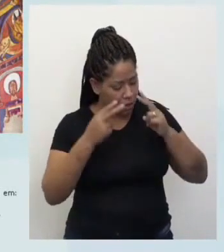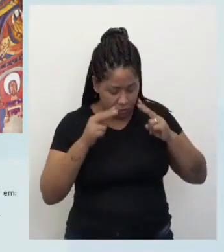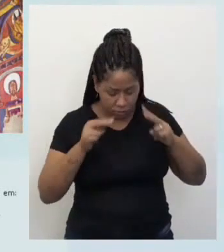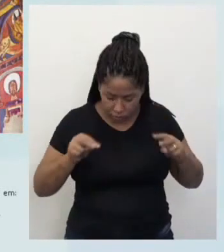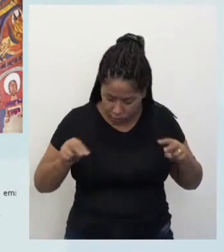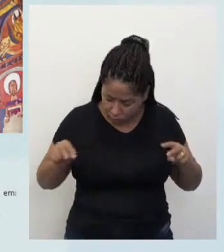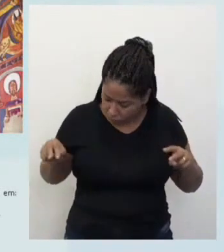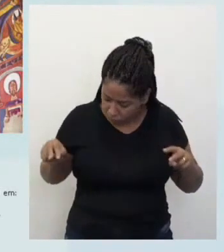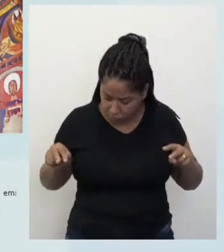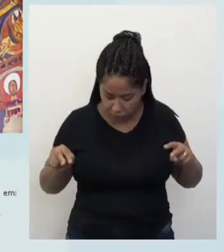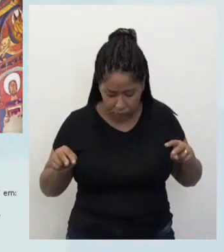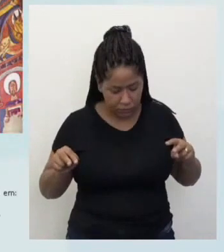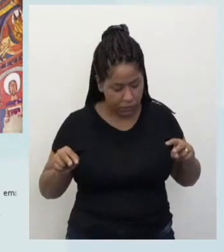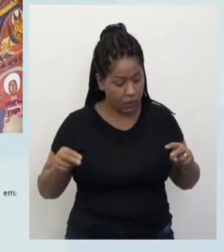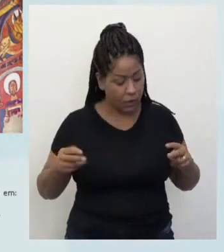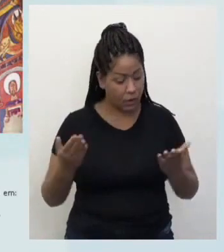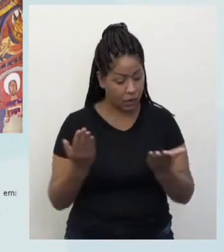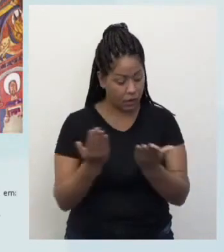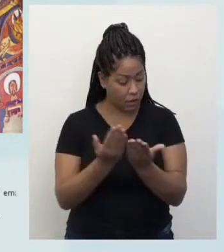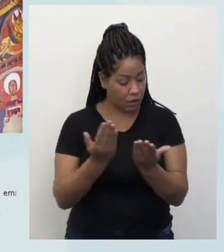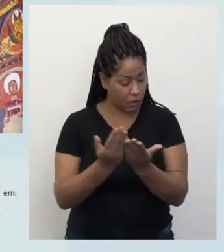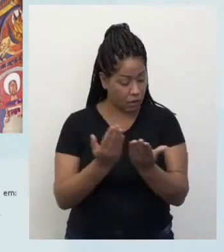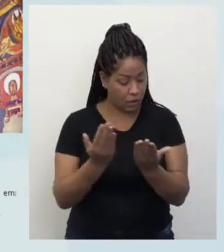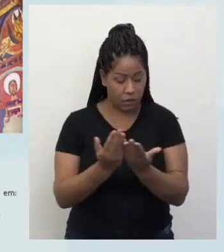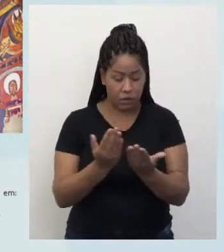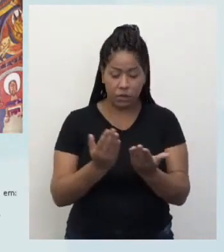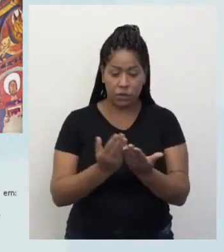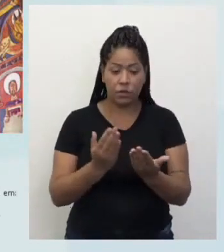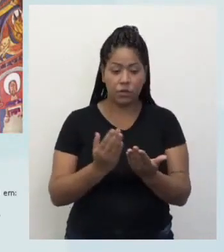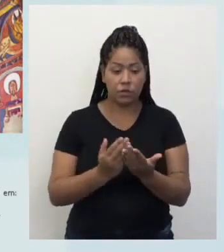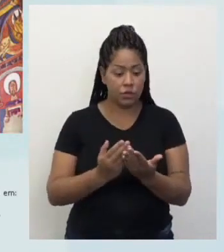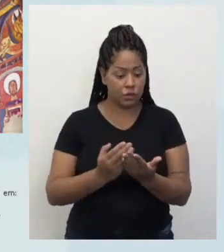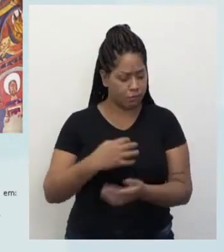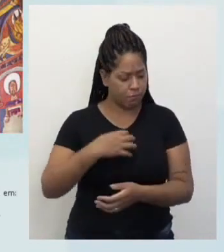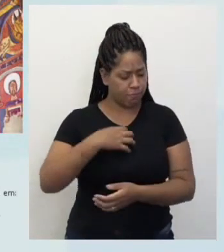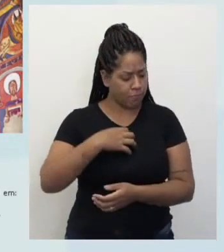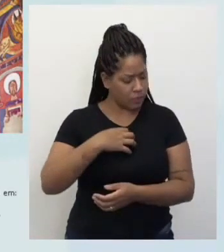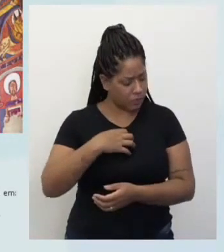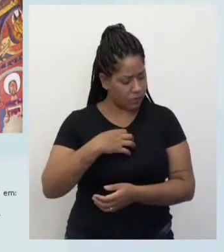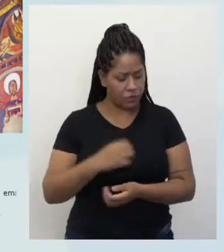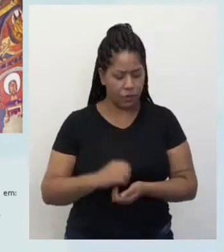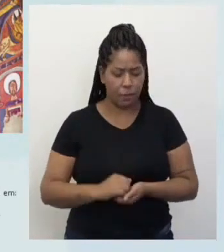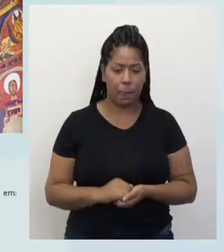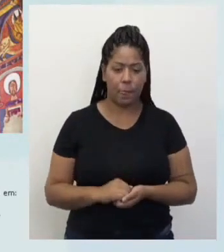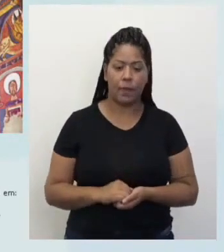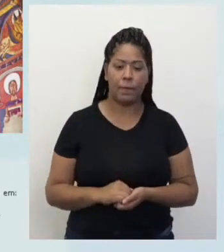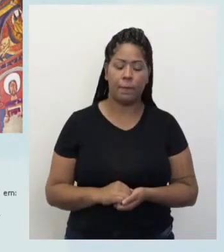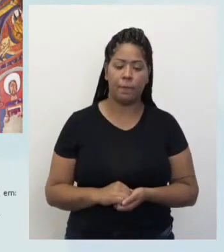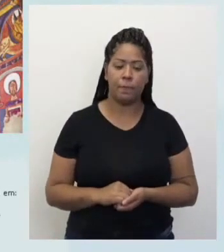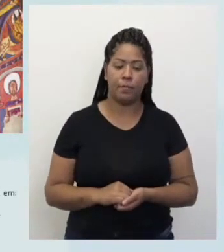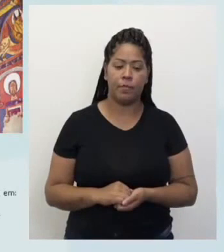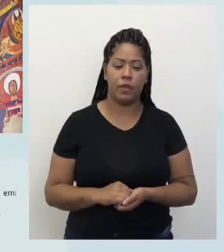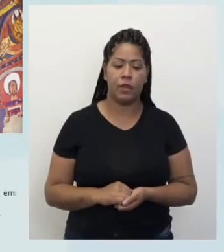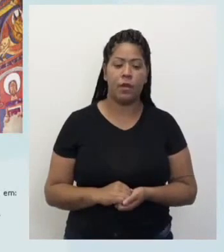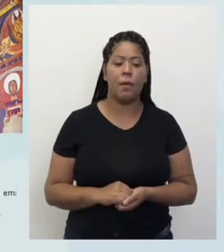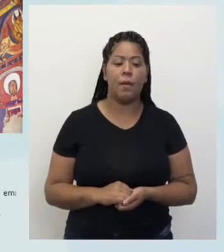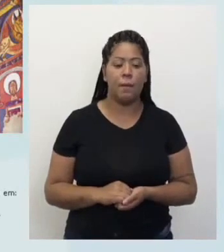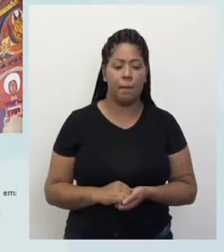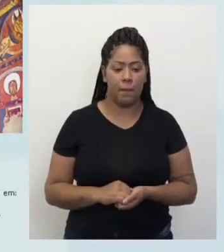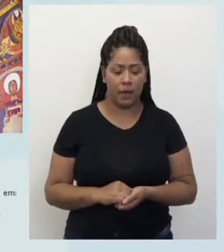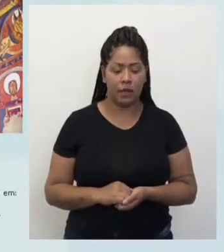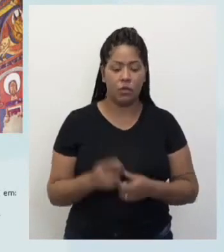essa crença na intervenção divina no destino das pessoas. Essa, basicamente, era a ideia que esses